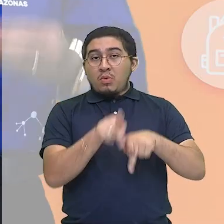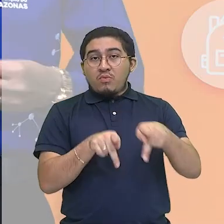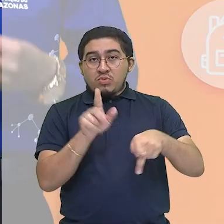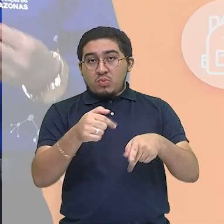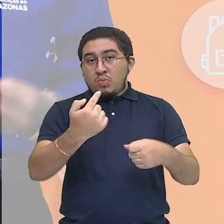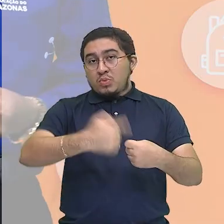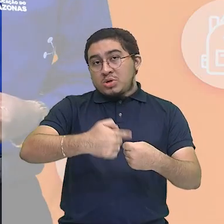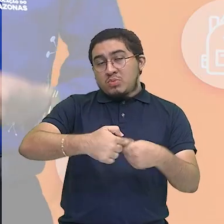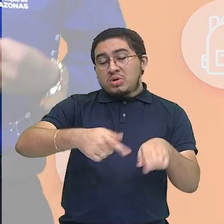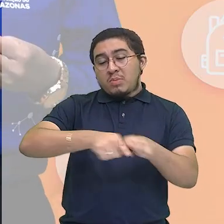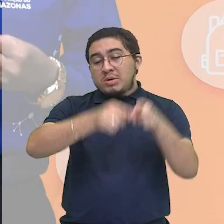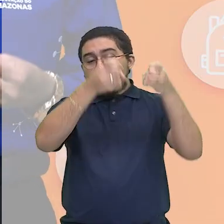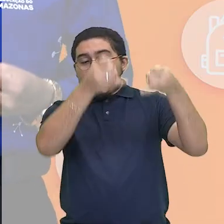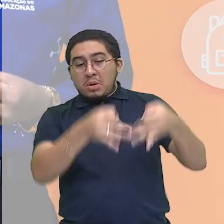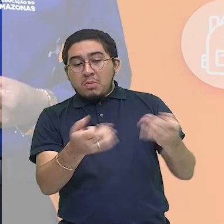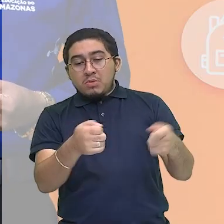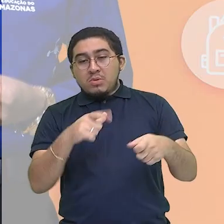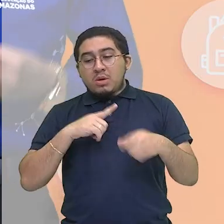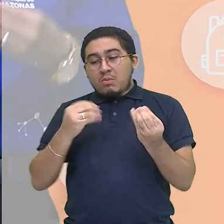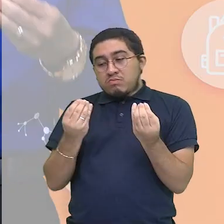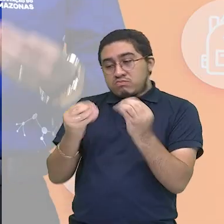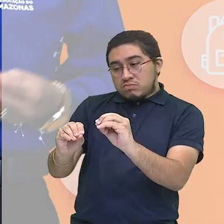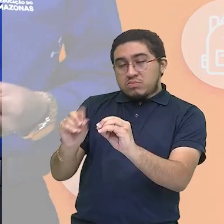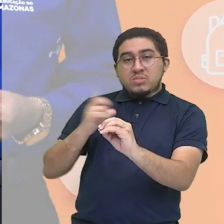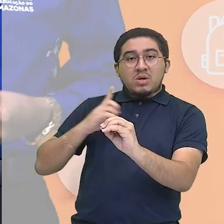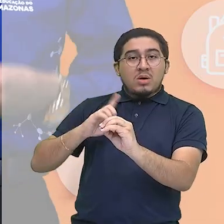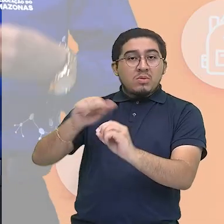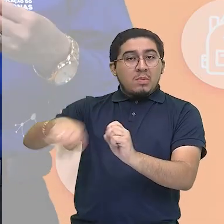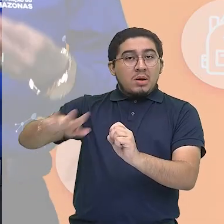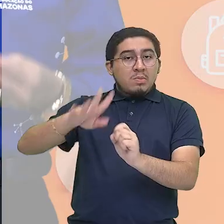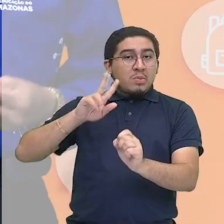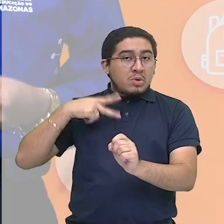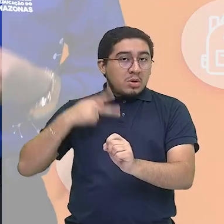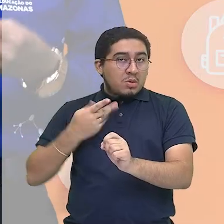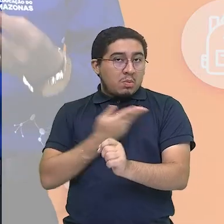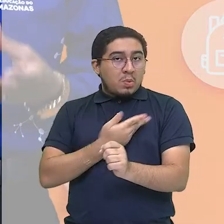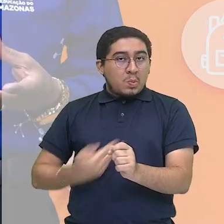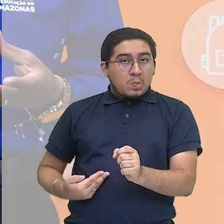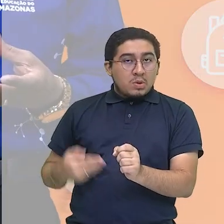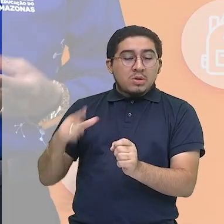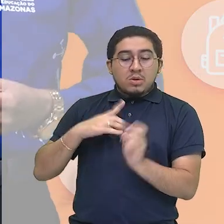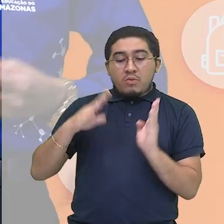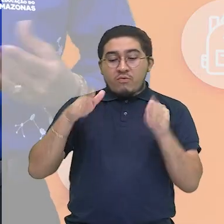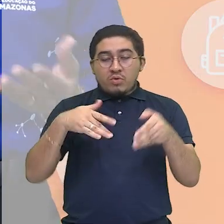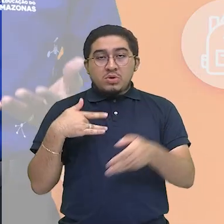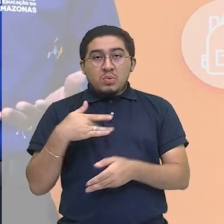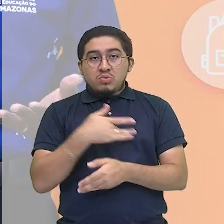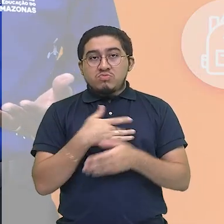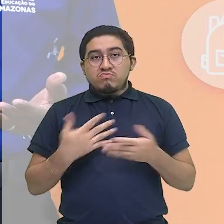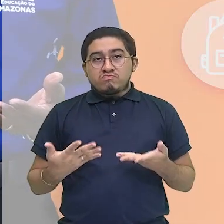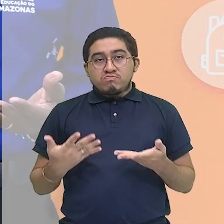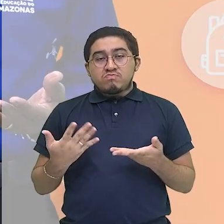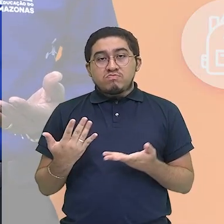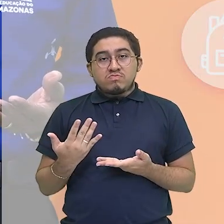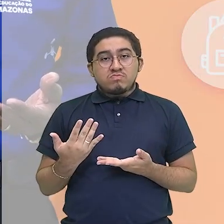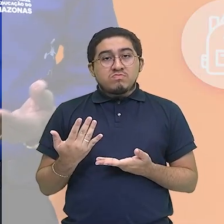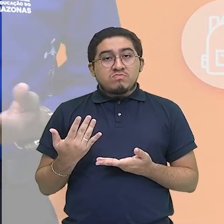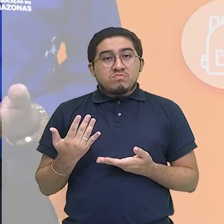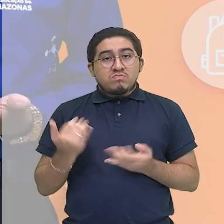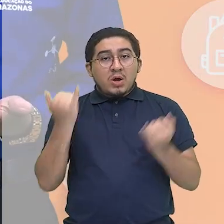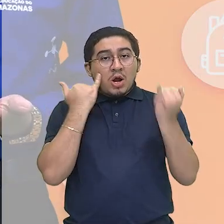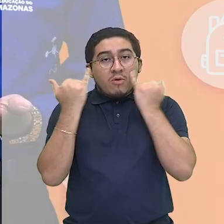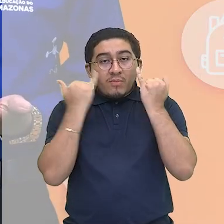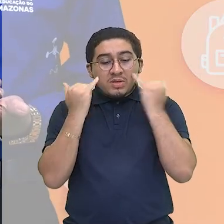município, que justifique a implementação de uma política pública voltada para a saúde. Se não tem essas